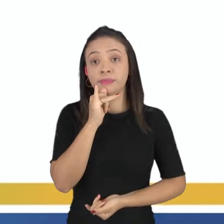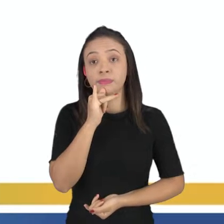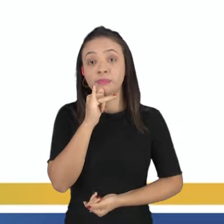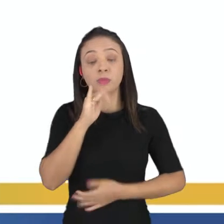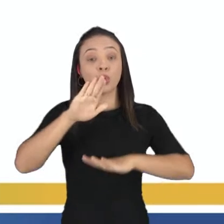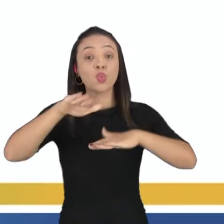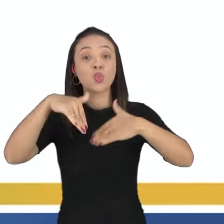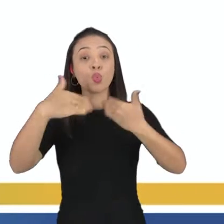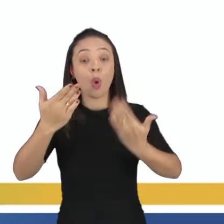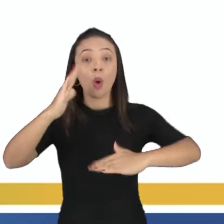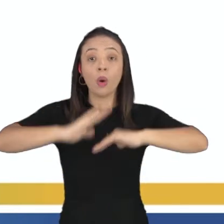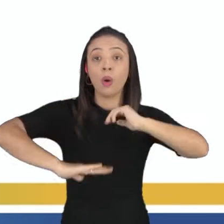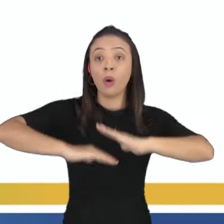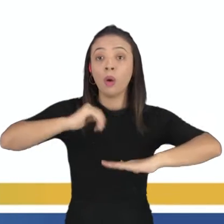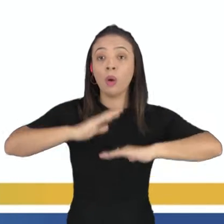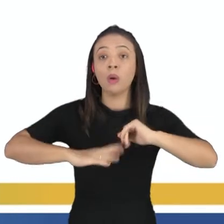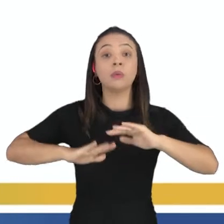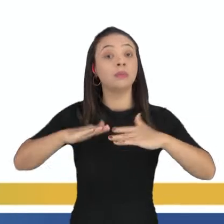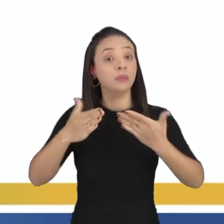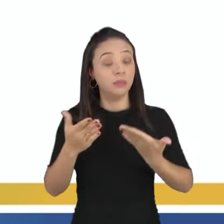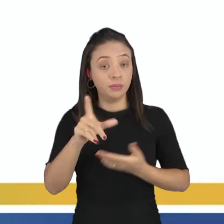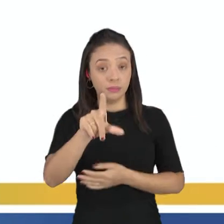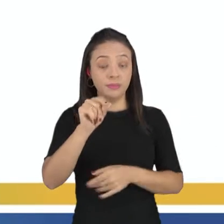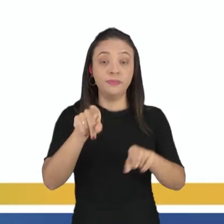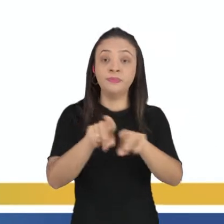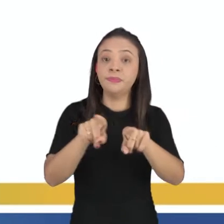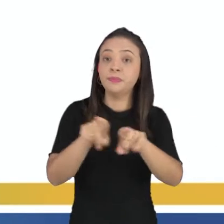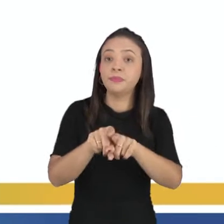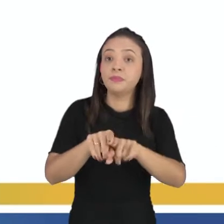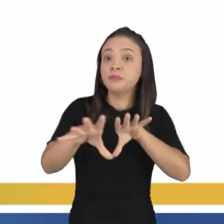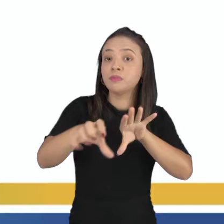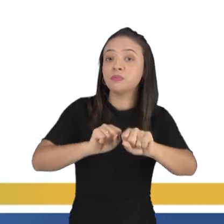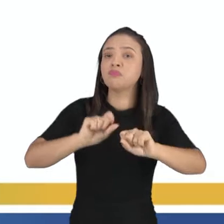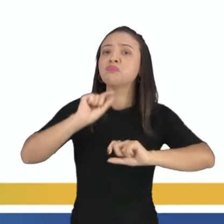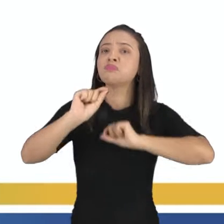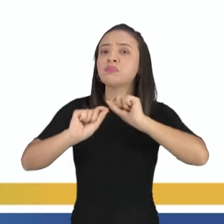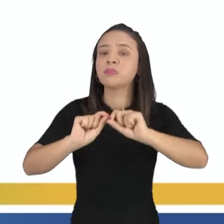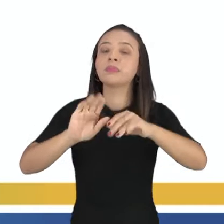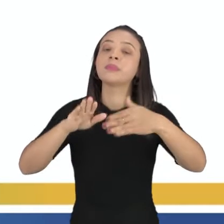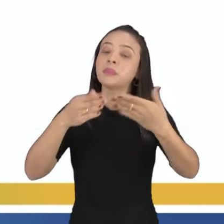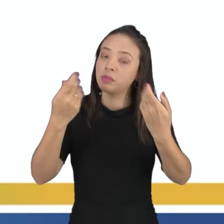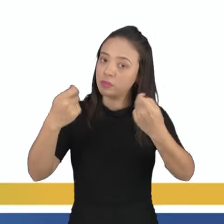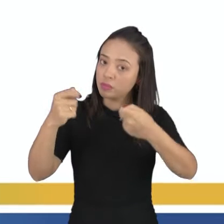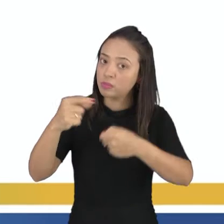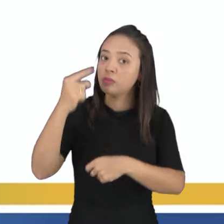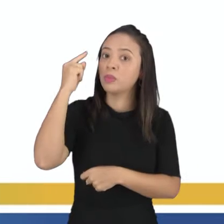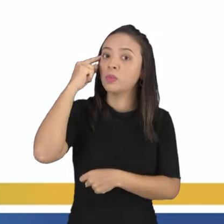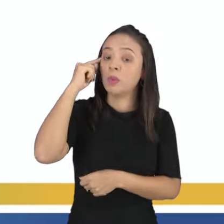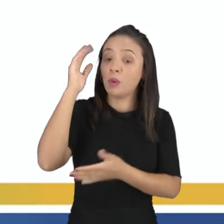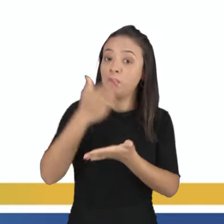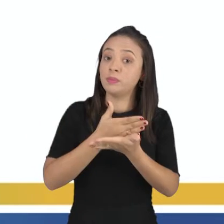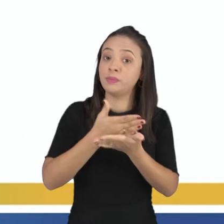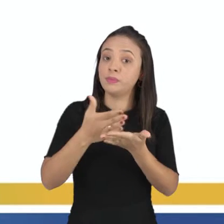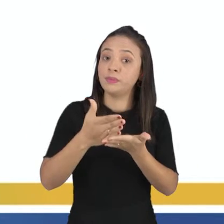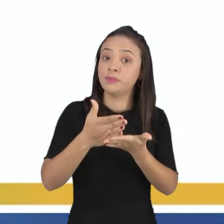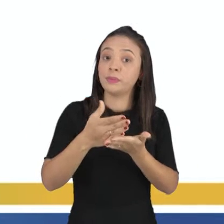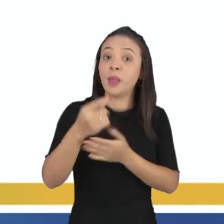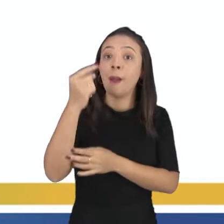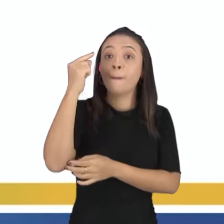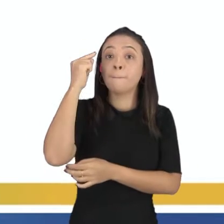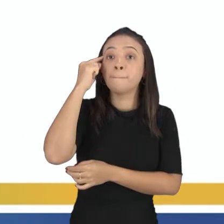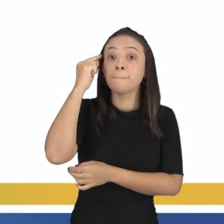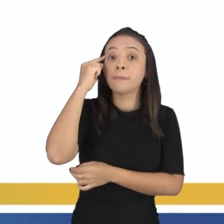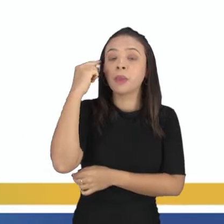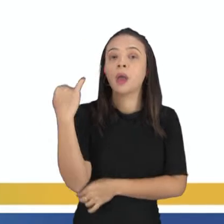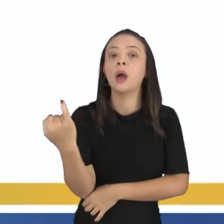que profissão você quer fazer, o que você quer se formar, então você já começa a pensar a